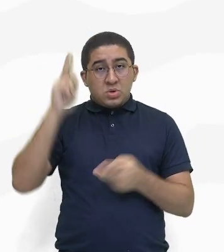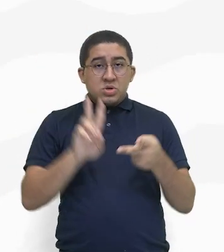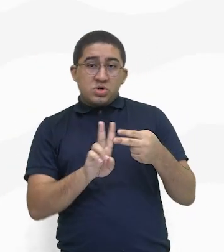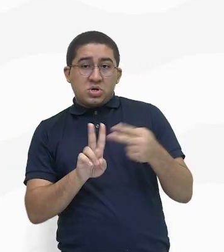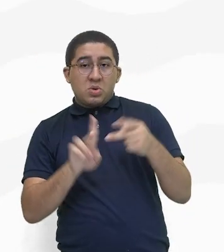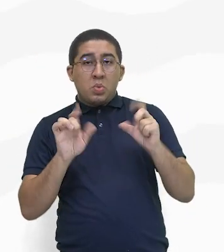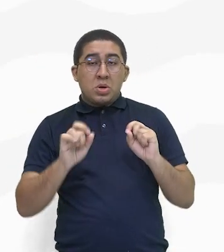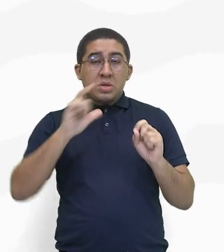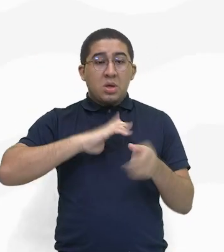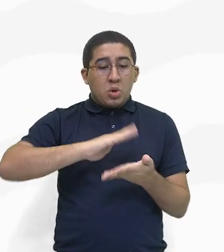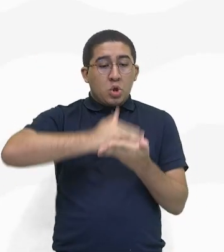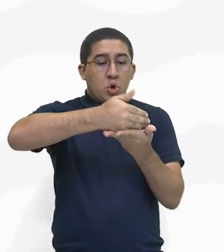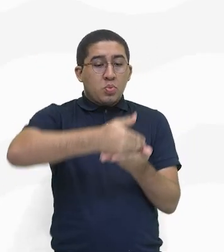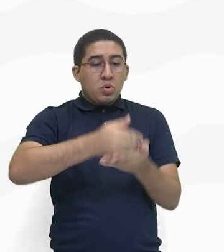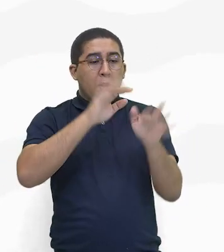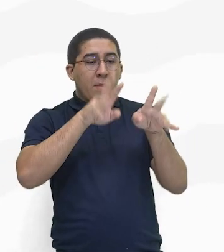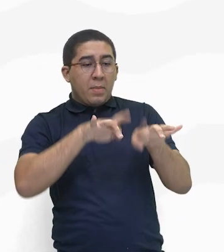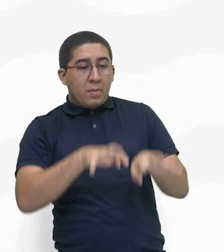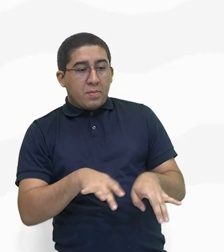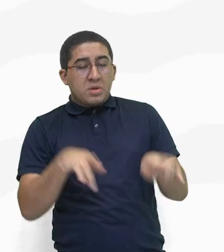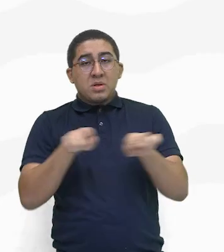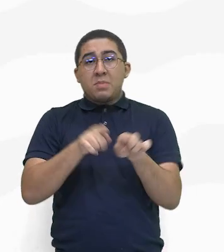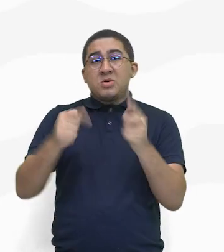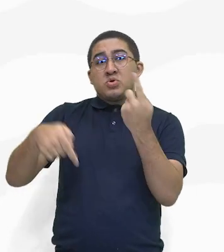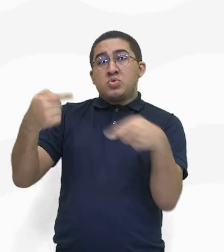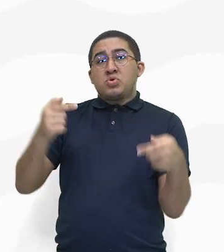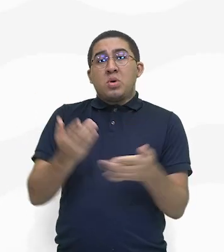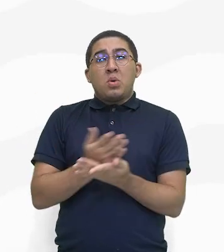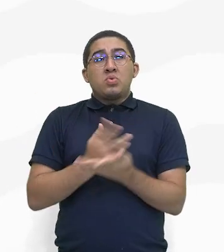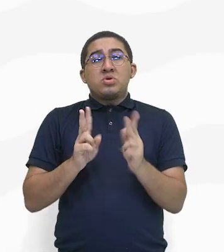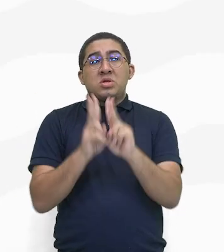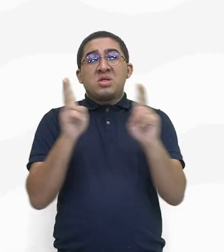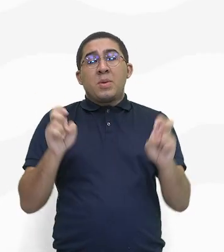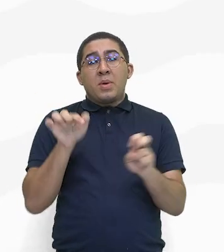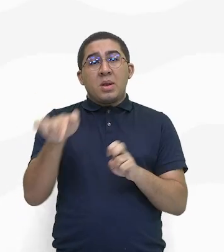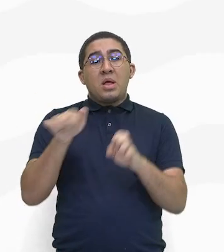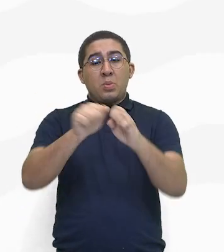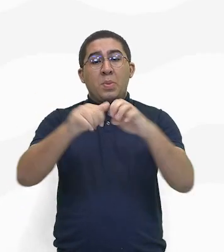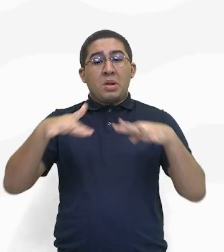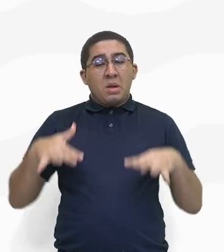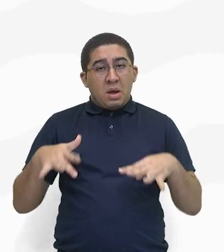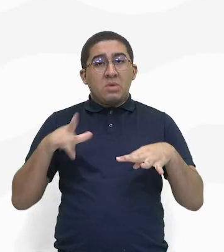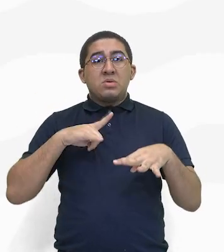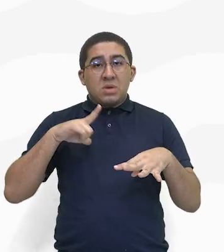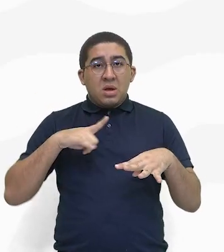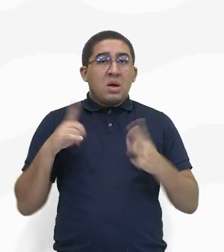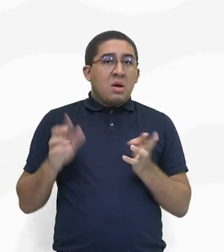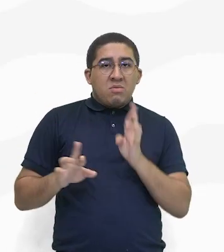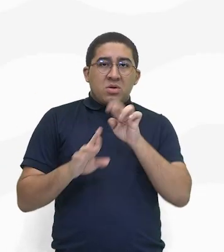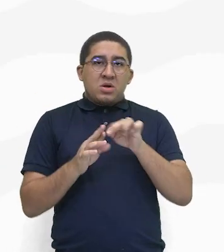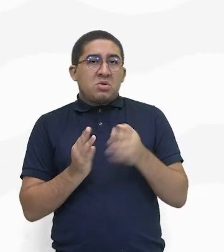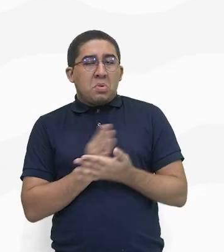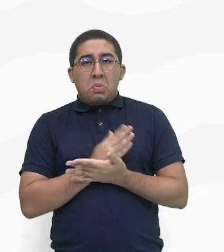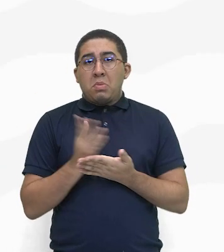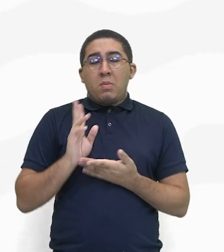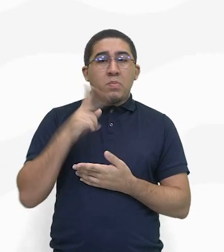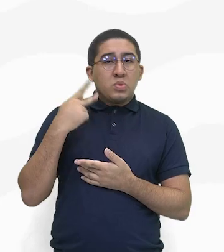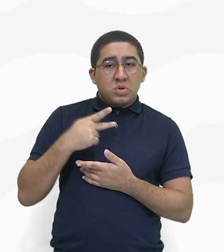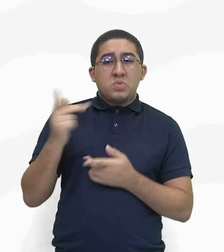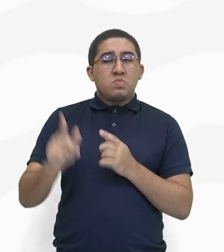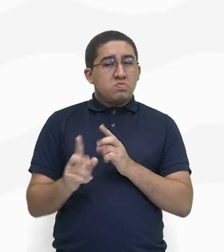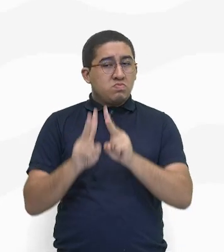que estão ali com um notebook na mão, estão discutindo alguma coisa em um plenário, uma assembleia, né? É isso mesmo. Estão fazendo alguma coisa